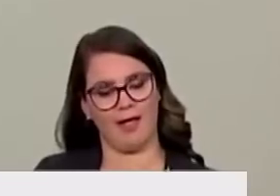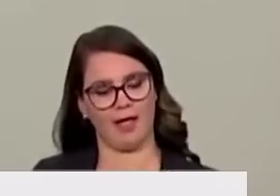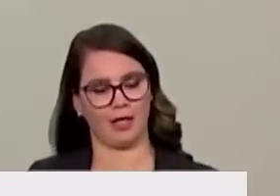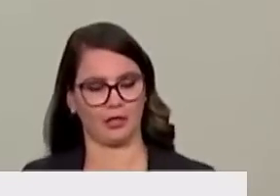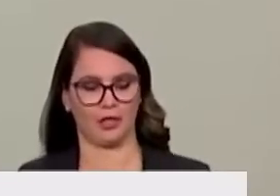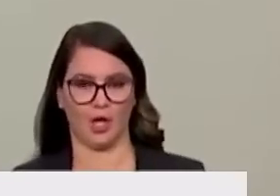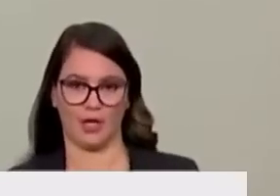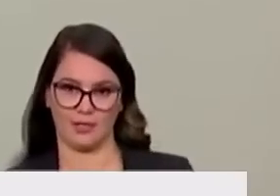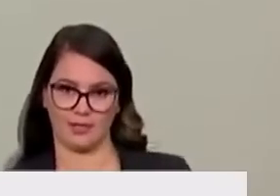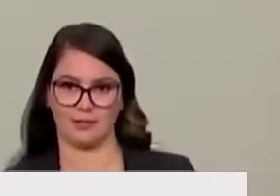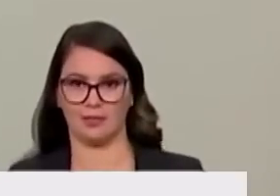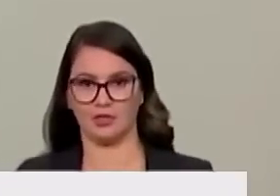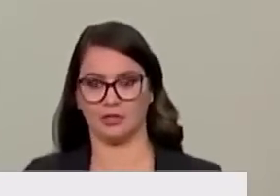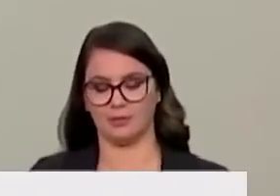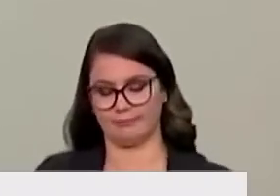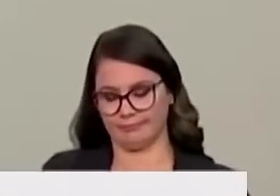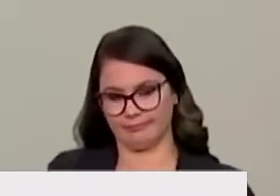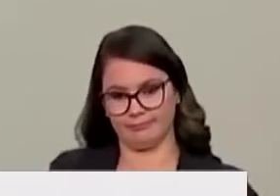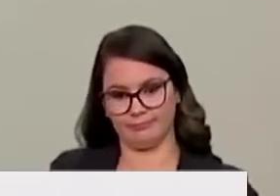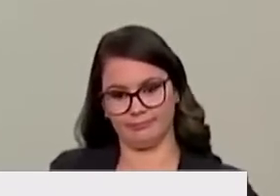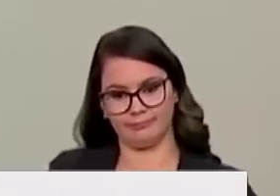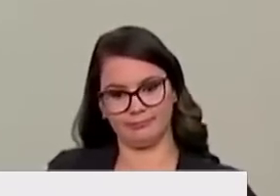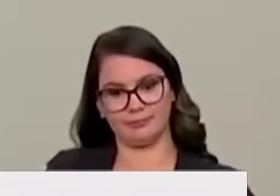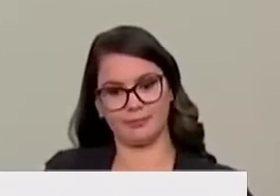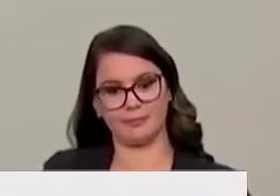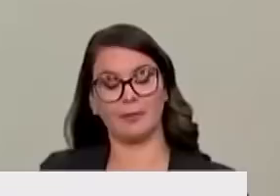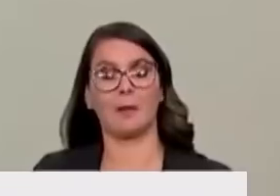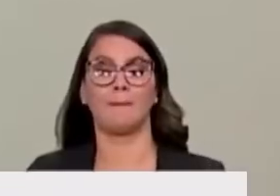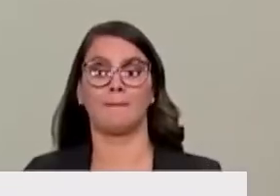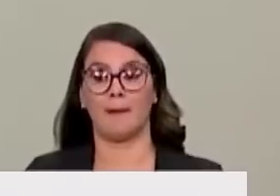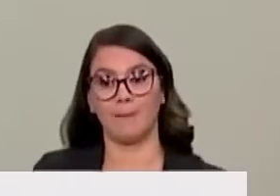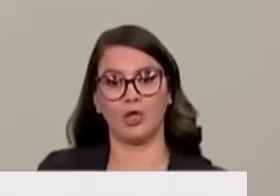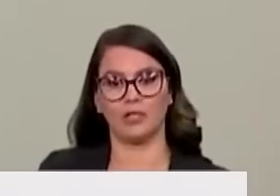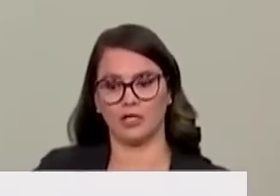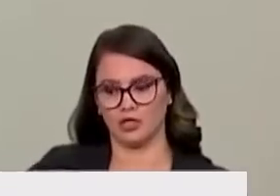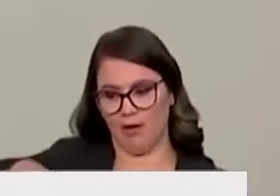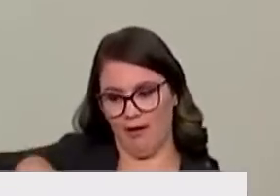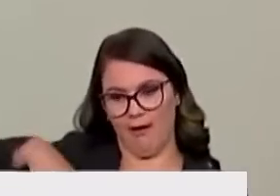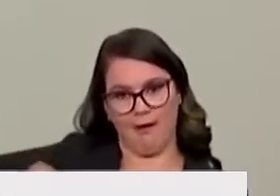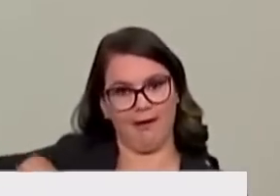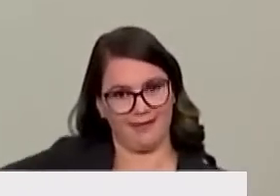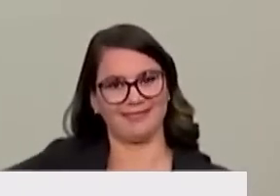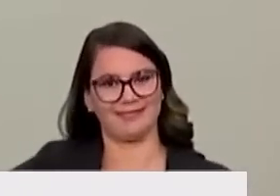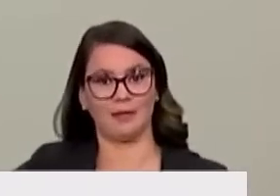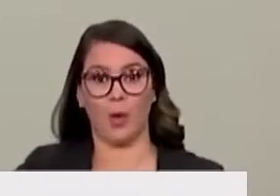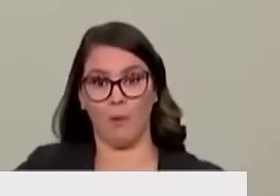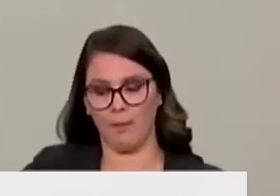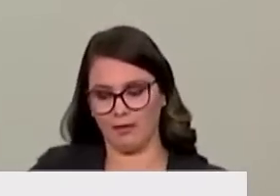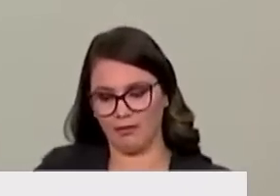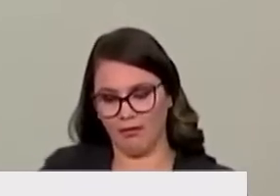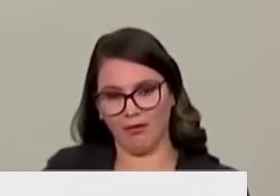uma cartilagem que recobre essas articulações para evitar atrito osso no osso. Quando essa capa de